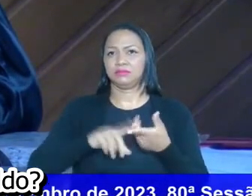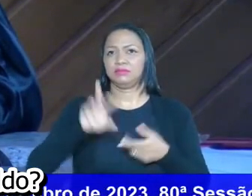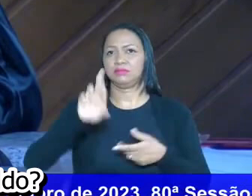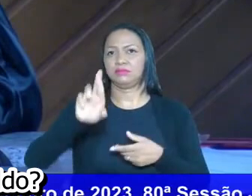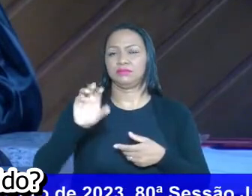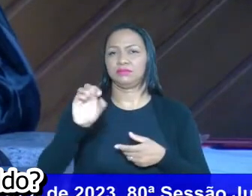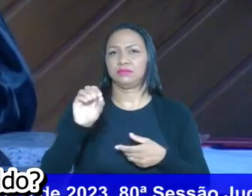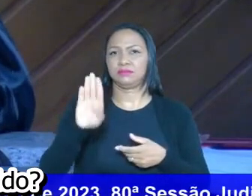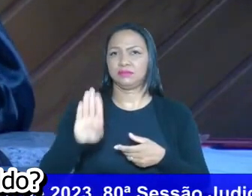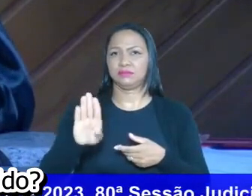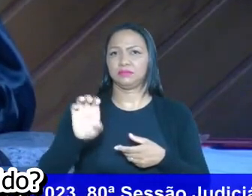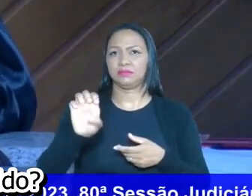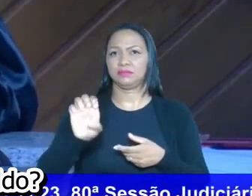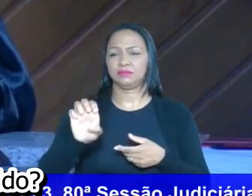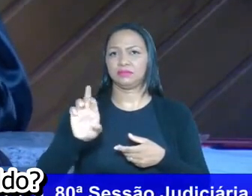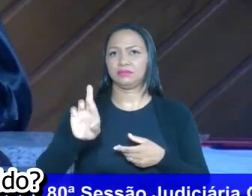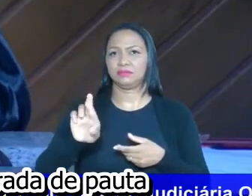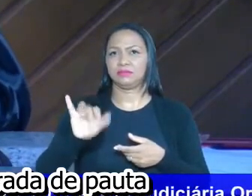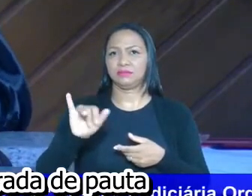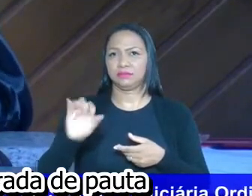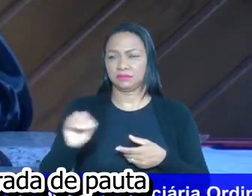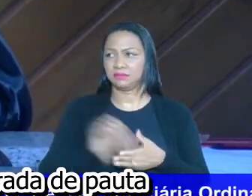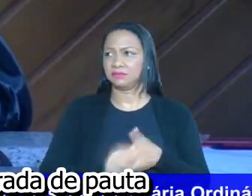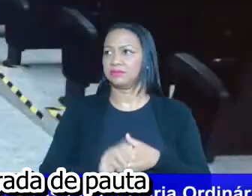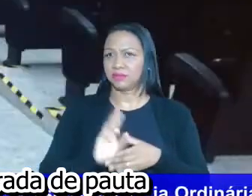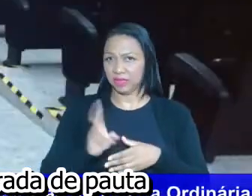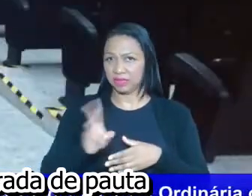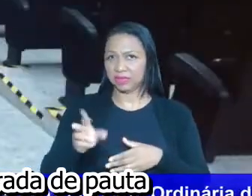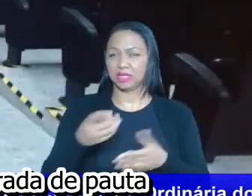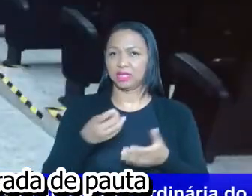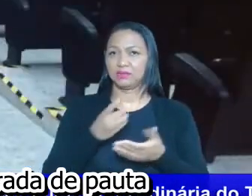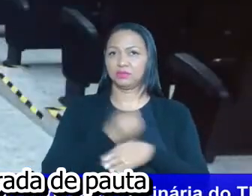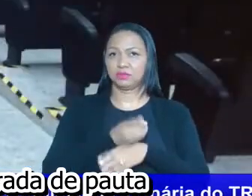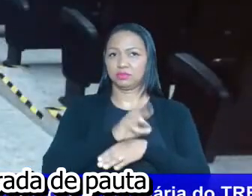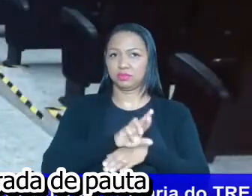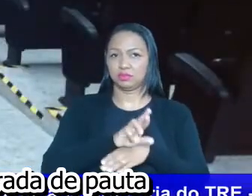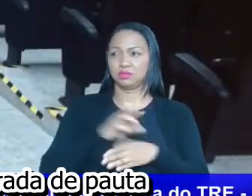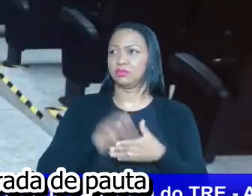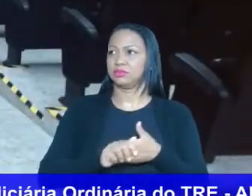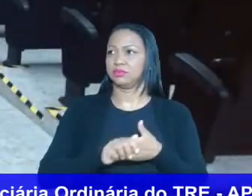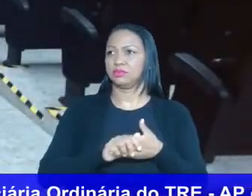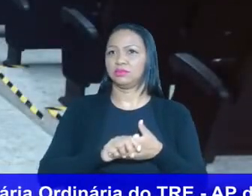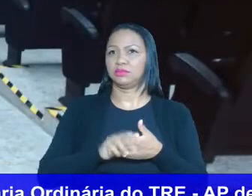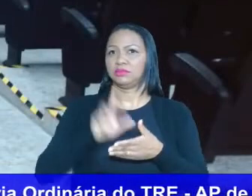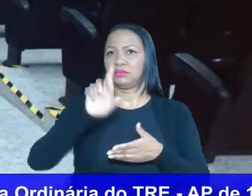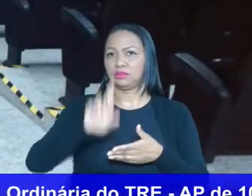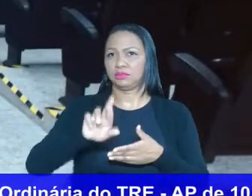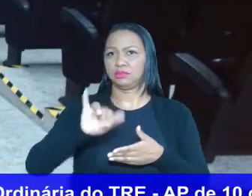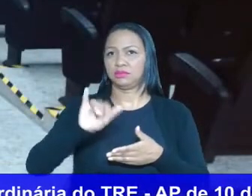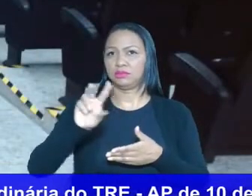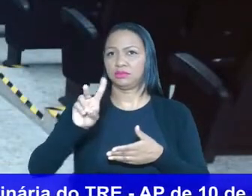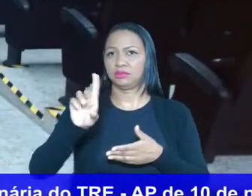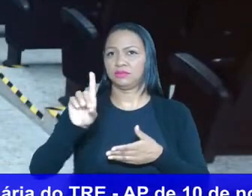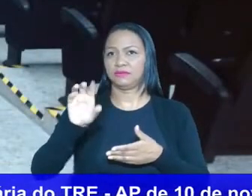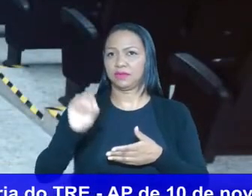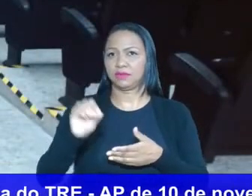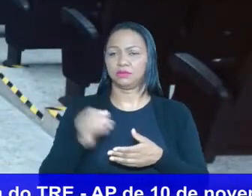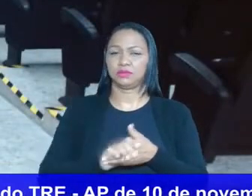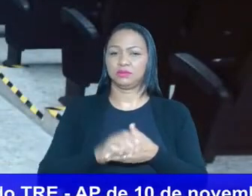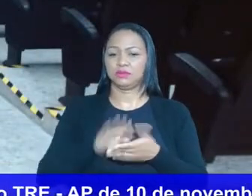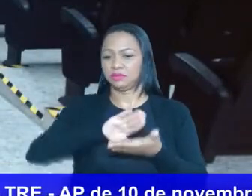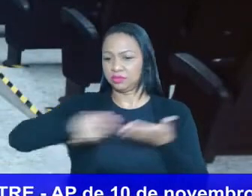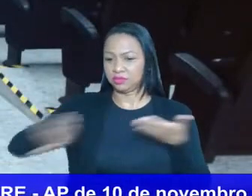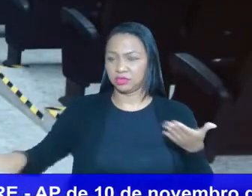Abdon de Oliveira. É isso mesmo, doutor Rivaldo? Isso, senhor presidente. Só que eu estou pedindo retirada de pauta para incluir na dia 13.